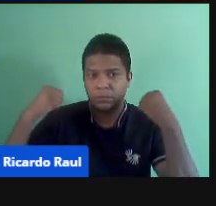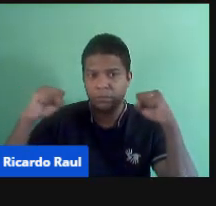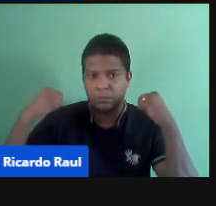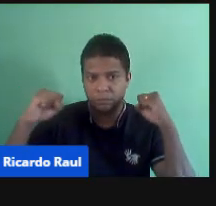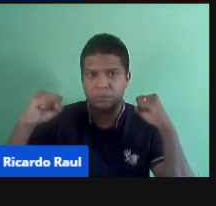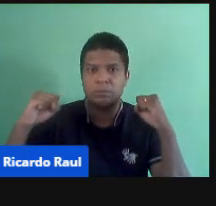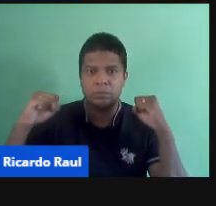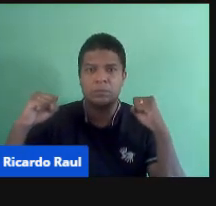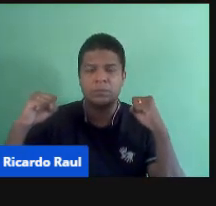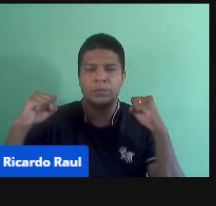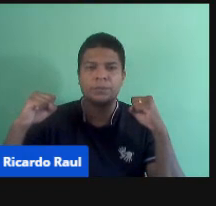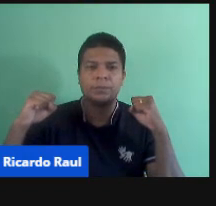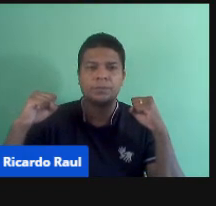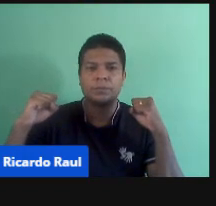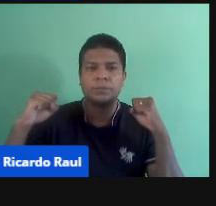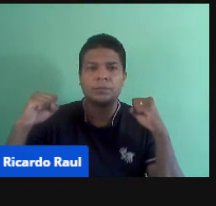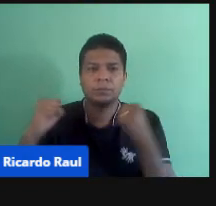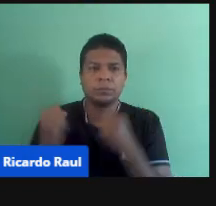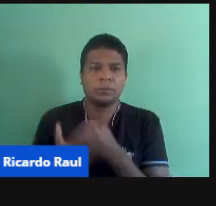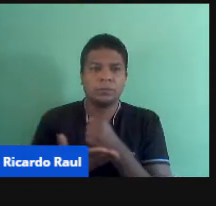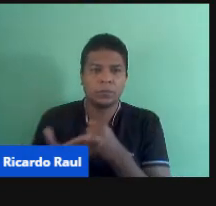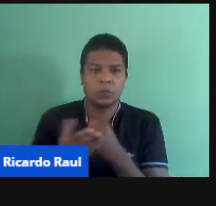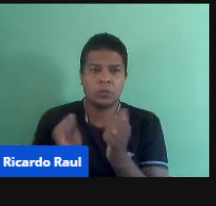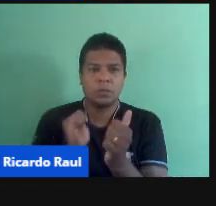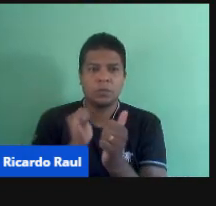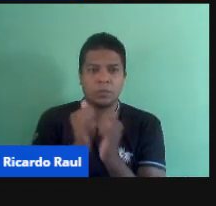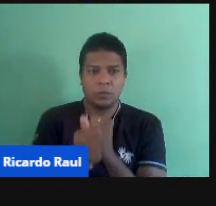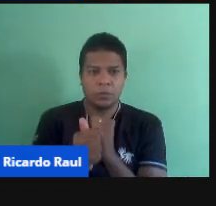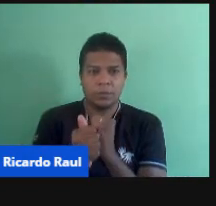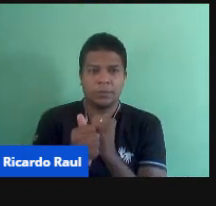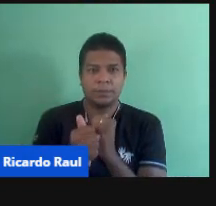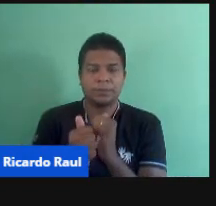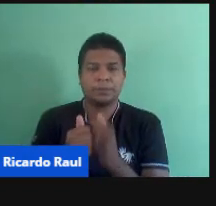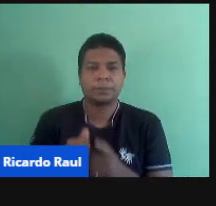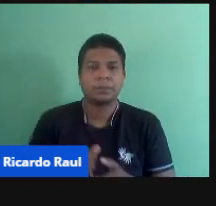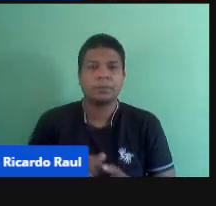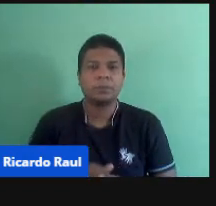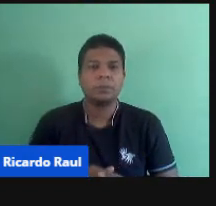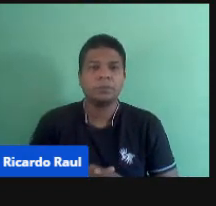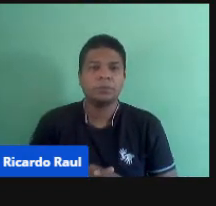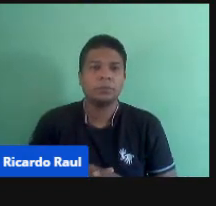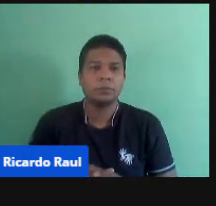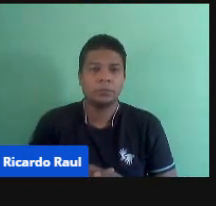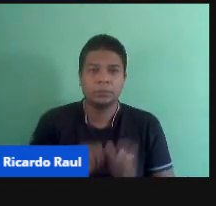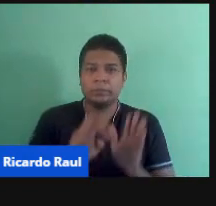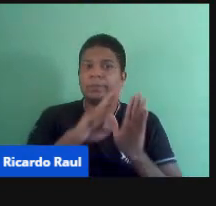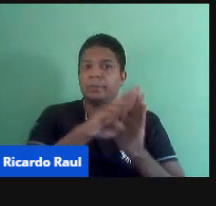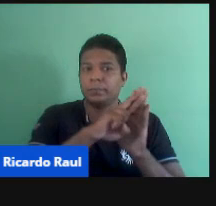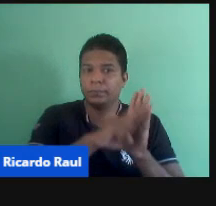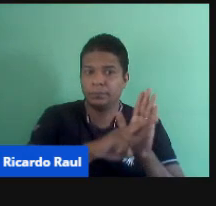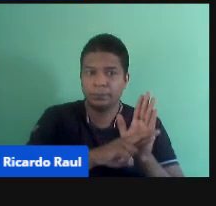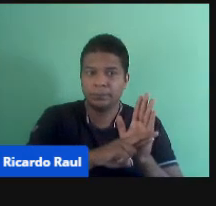teoricamente, se baseiam no esporte, né? No esporte com regras.